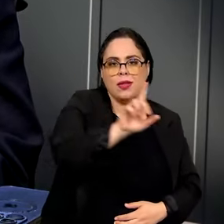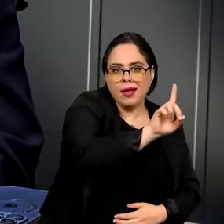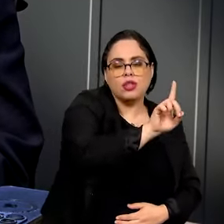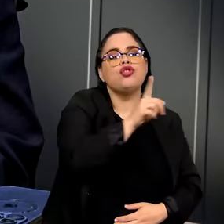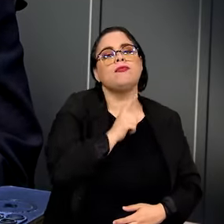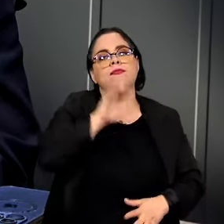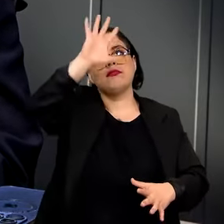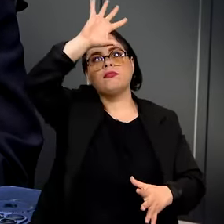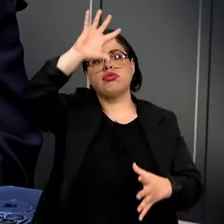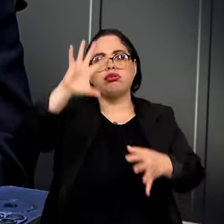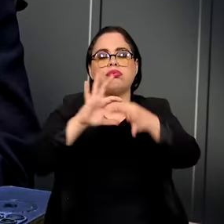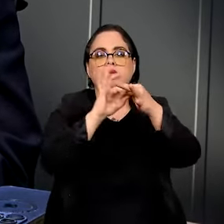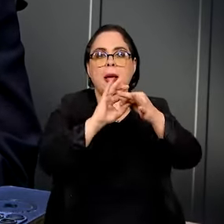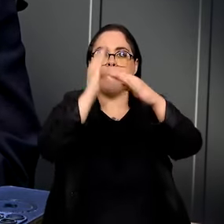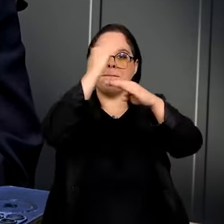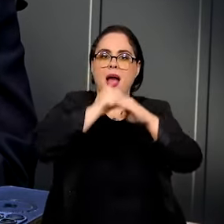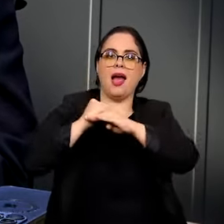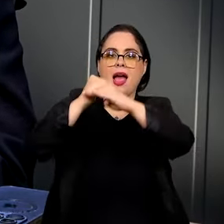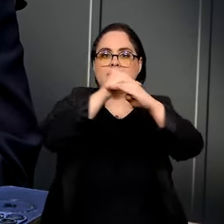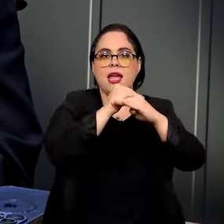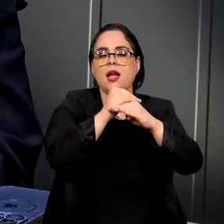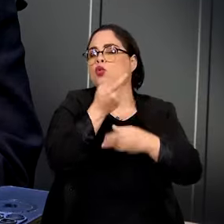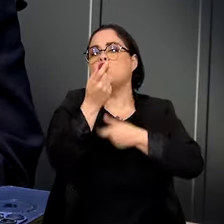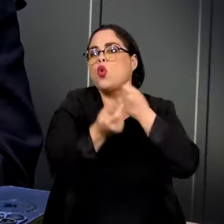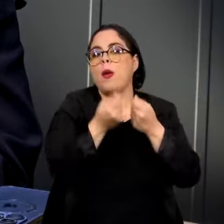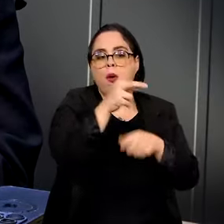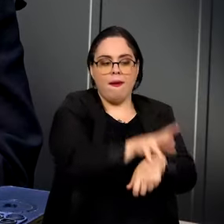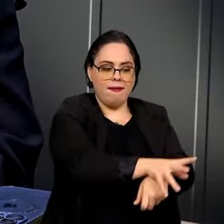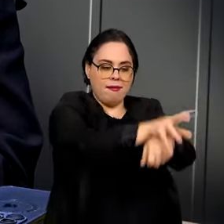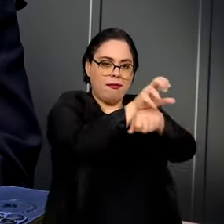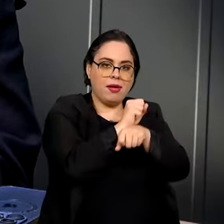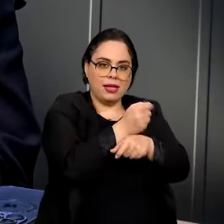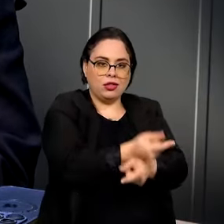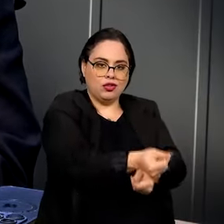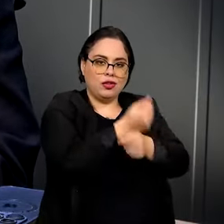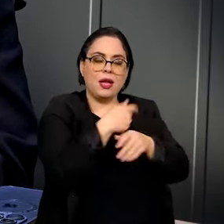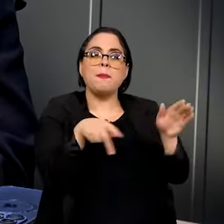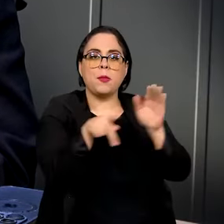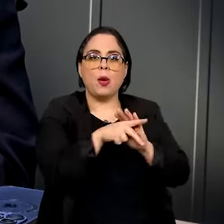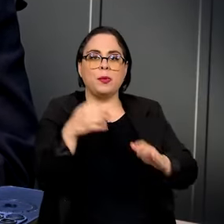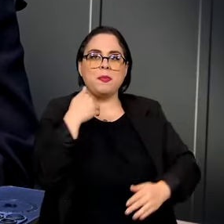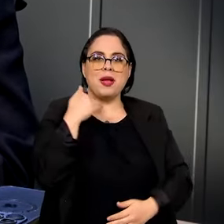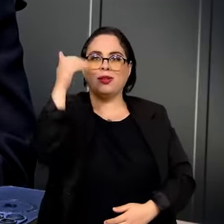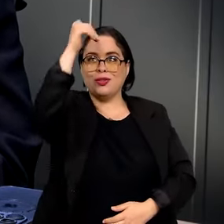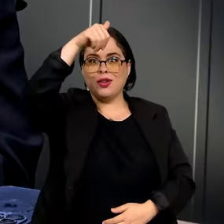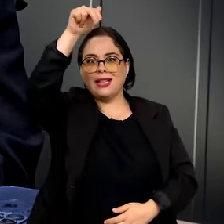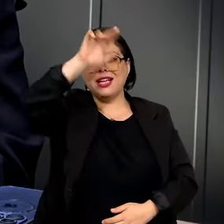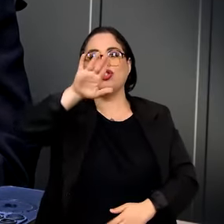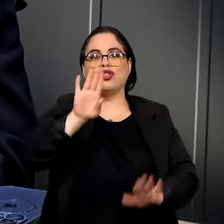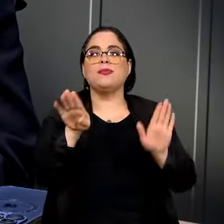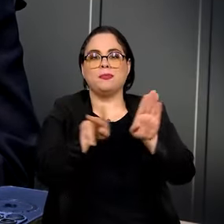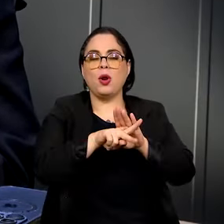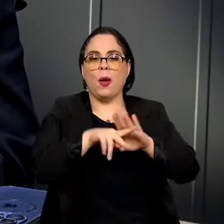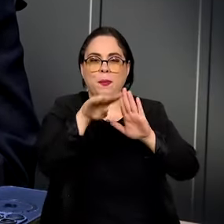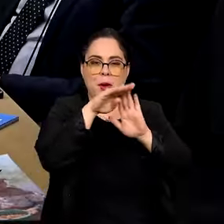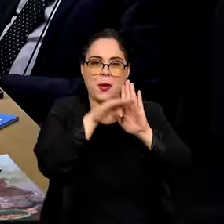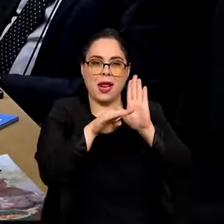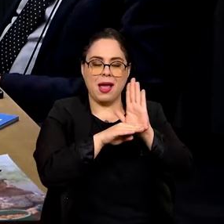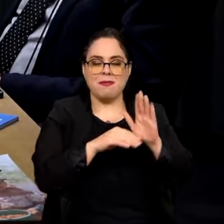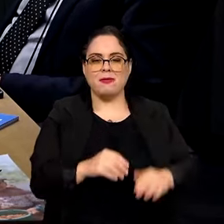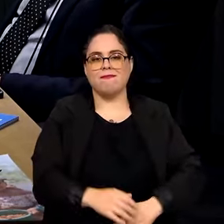Sudeste tenham também um padrão de concessão de crédito como o Banco do Nordeste com o seu cré